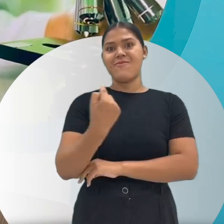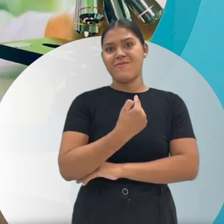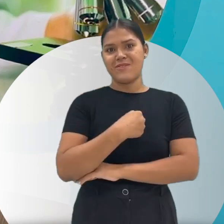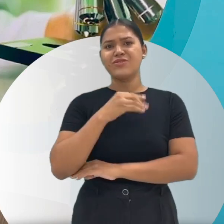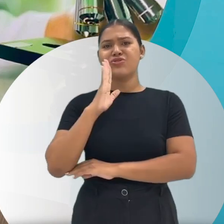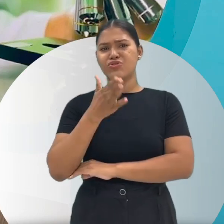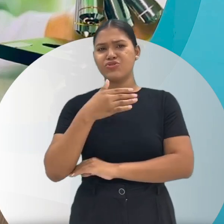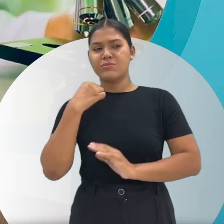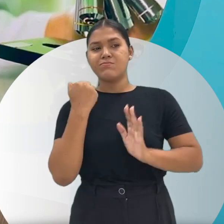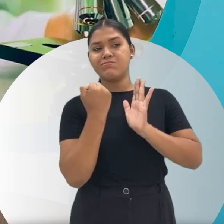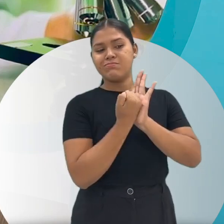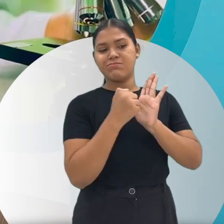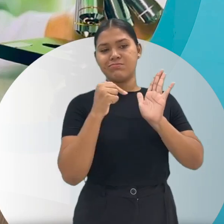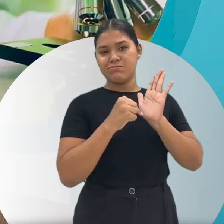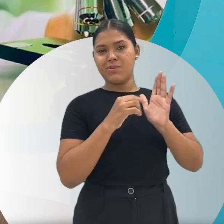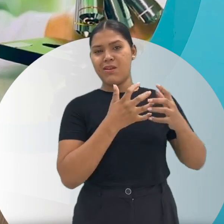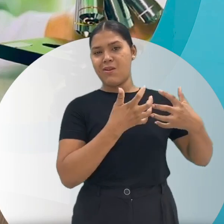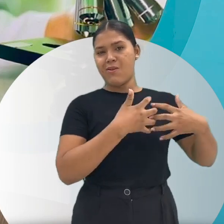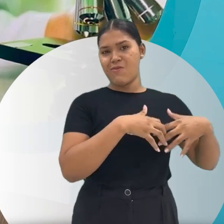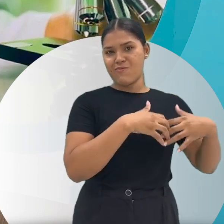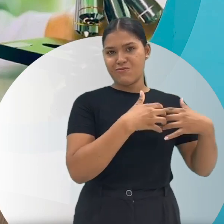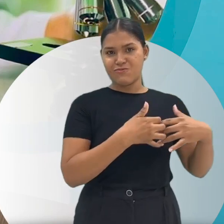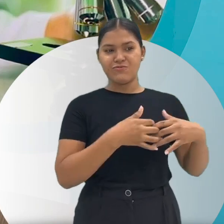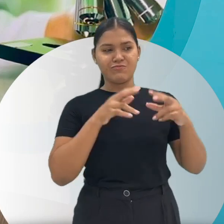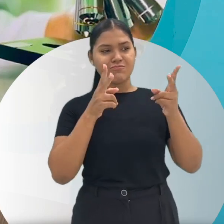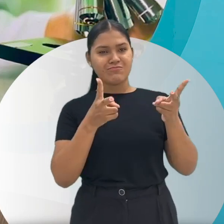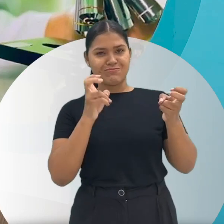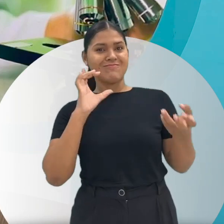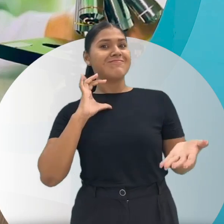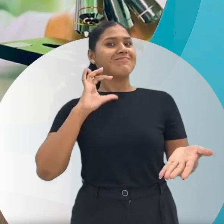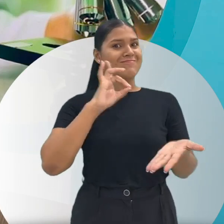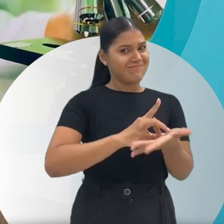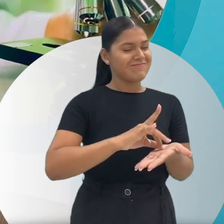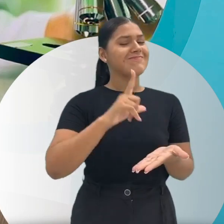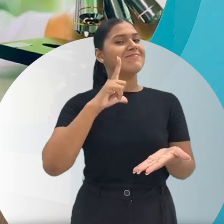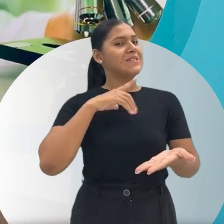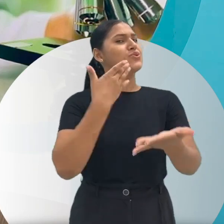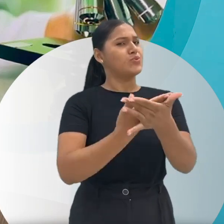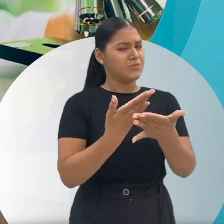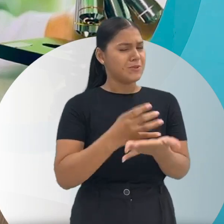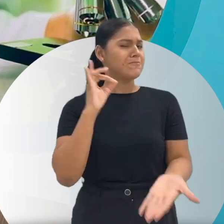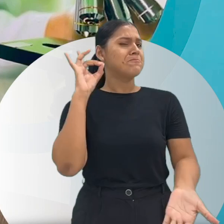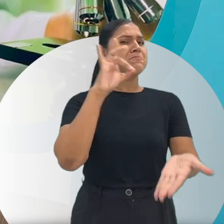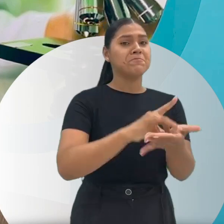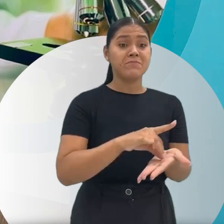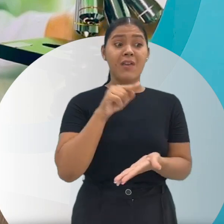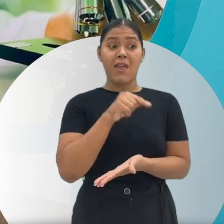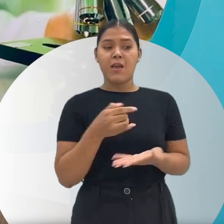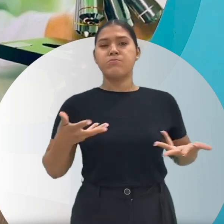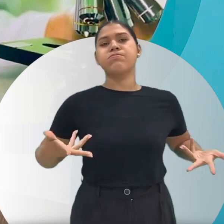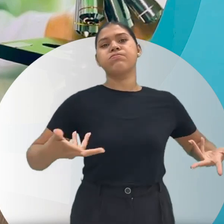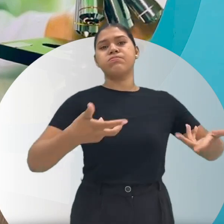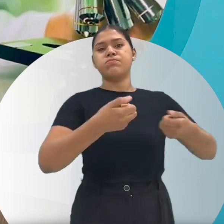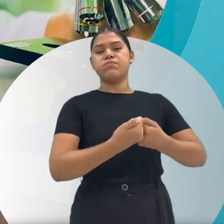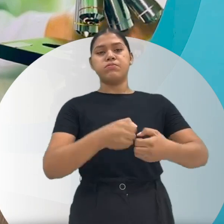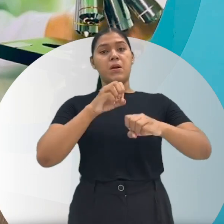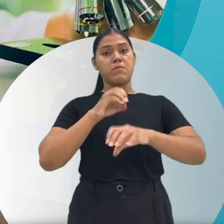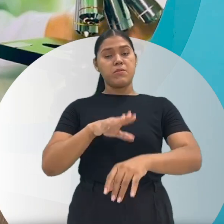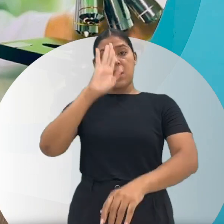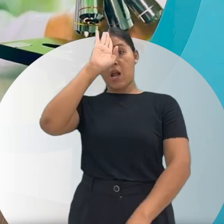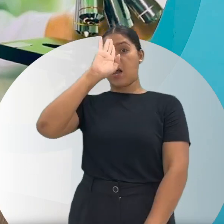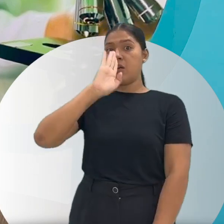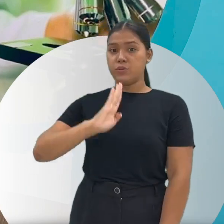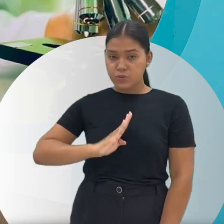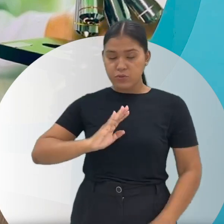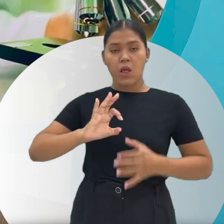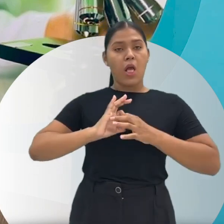a instituição, sabe que ali tem que estudar mesmo, né? Educação de qualidade, gratuita, acessível